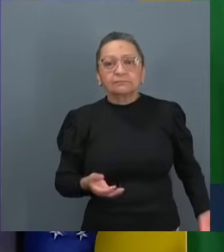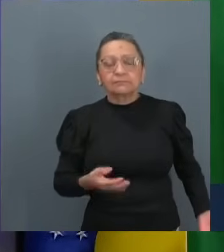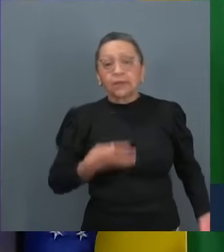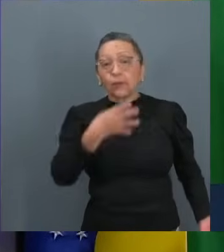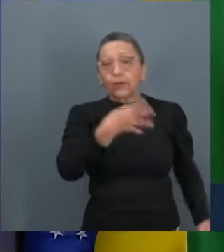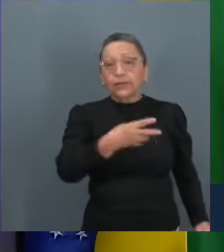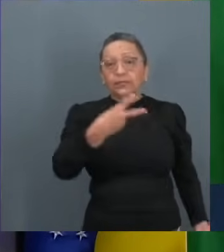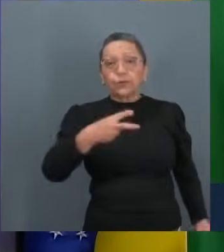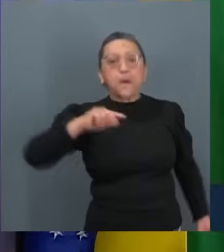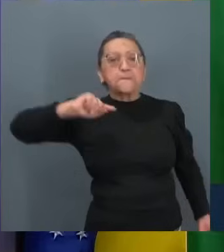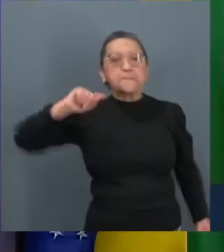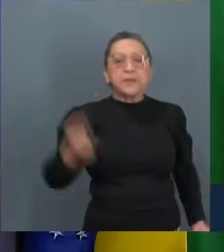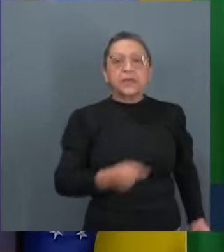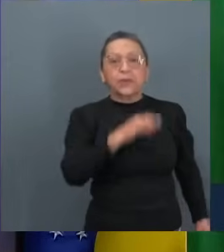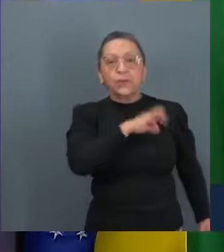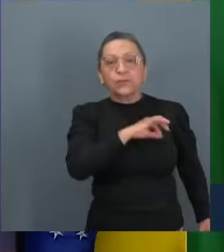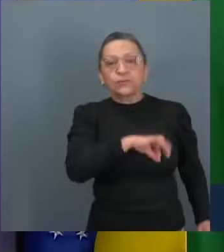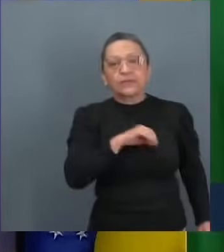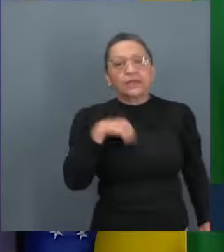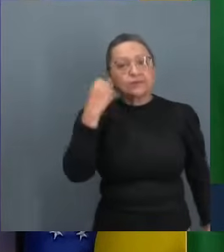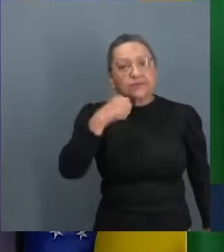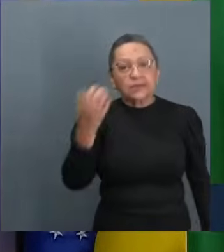42 mil reais, que é o salário da gente.